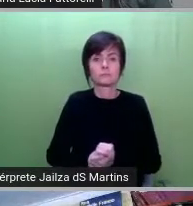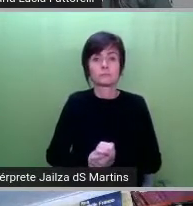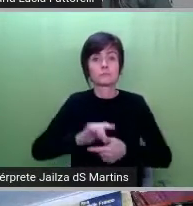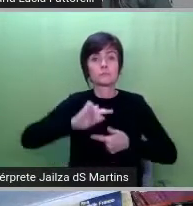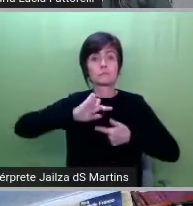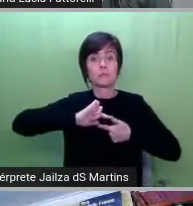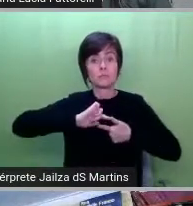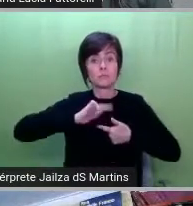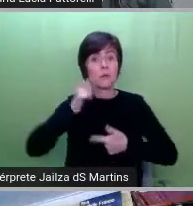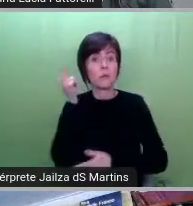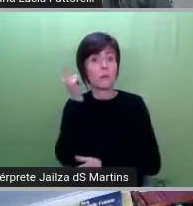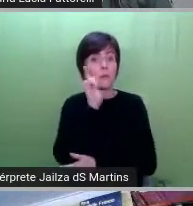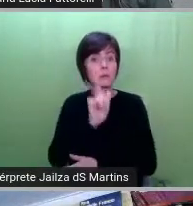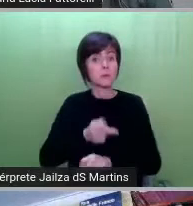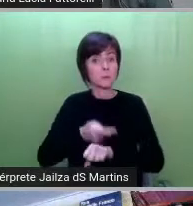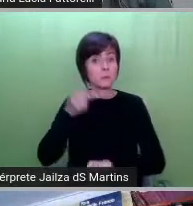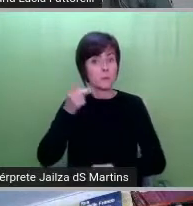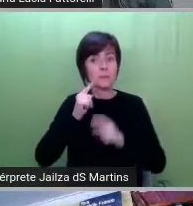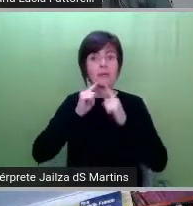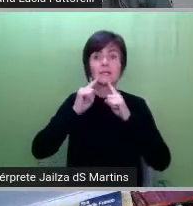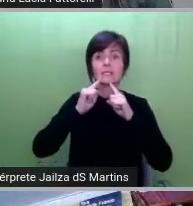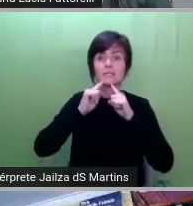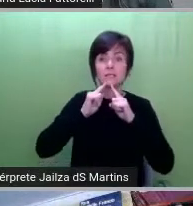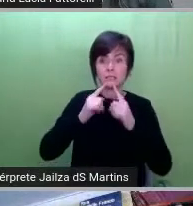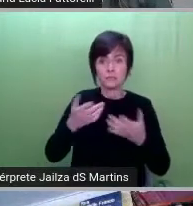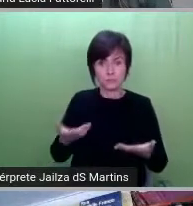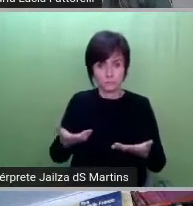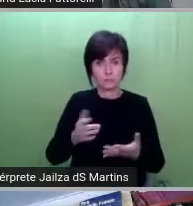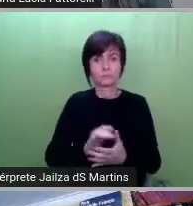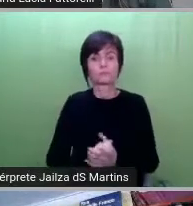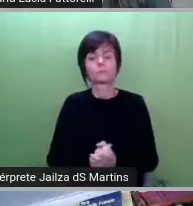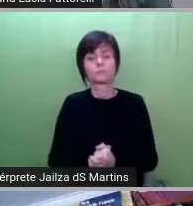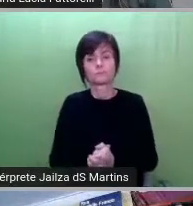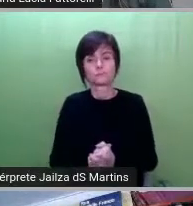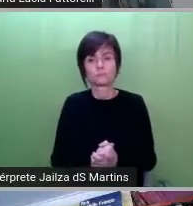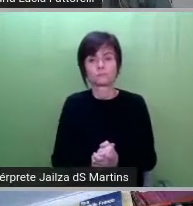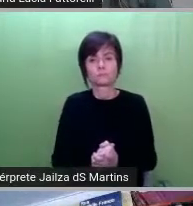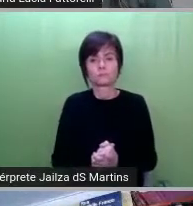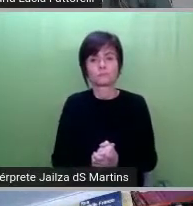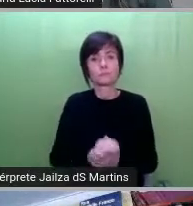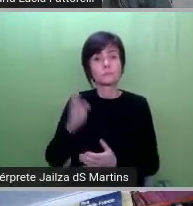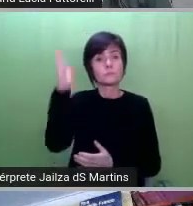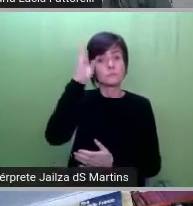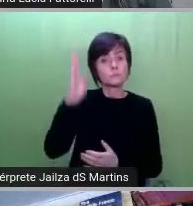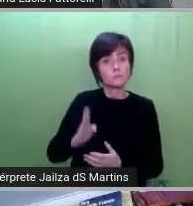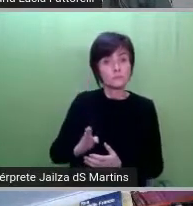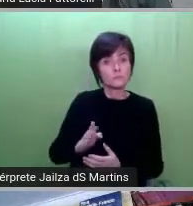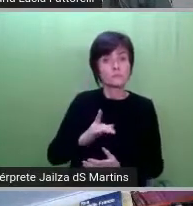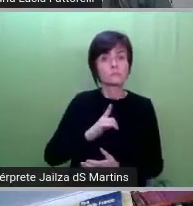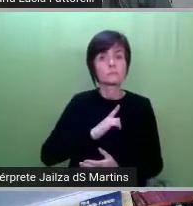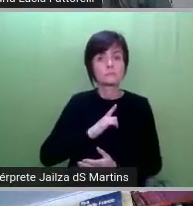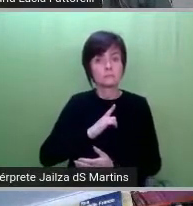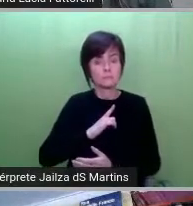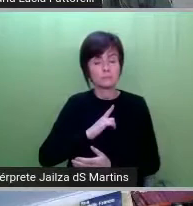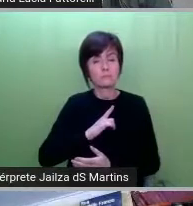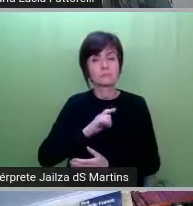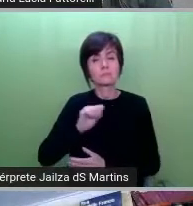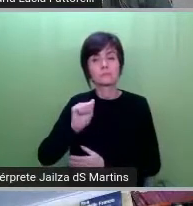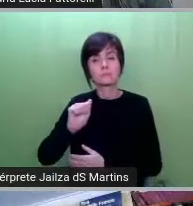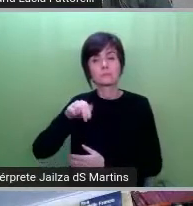né, criticando essa teoria. Né? No Brasil, nós temos André Lara